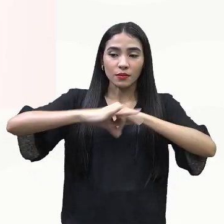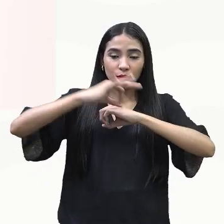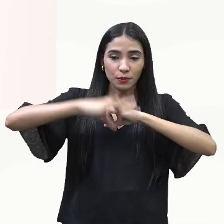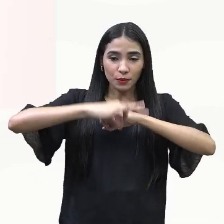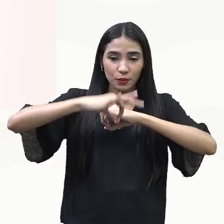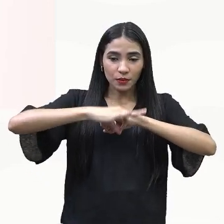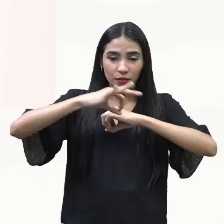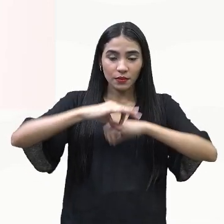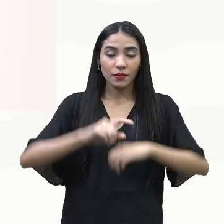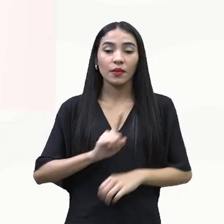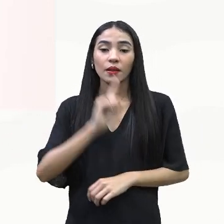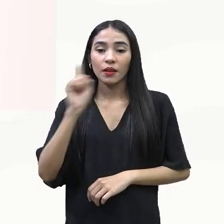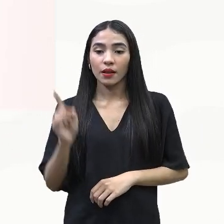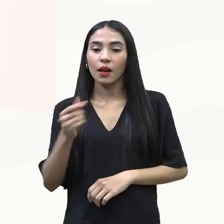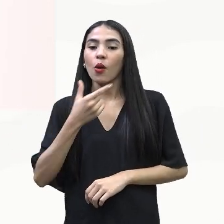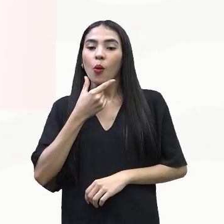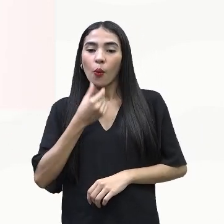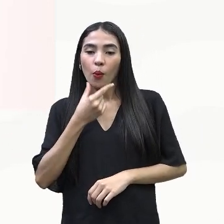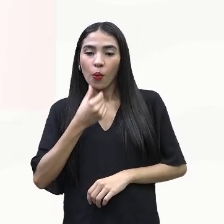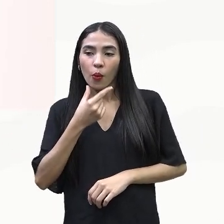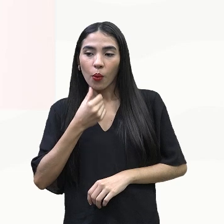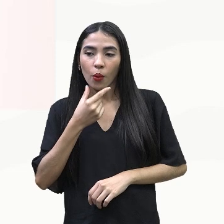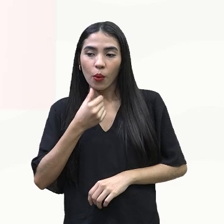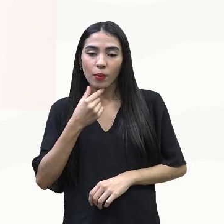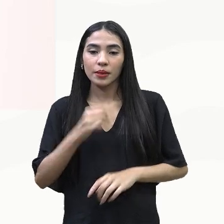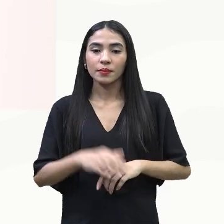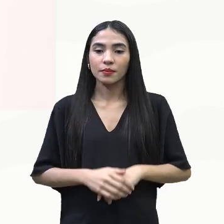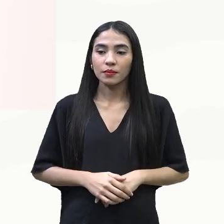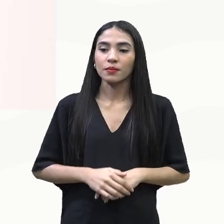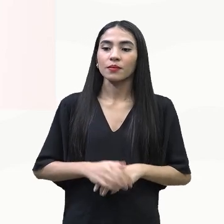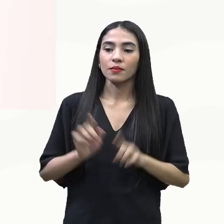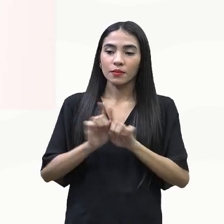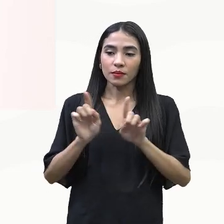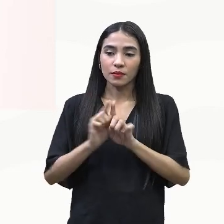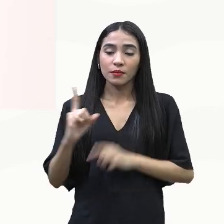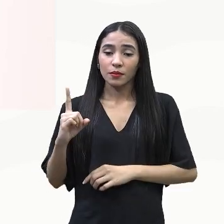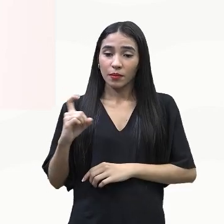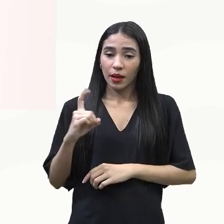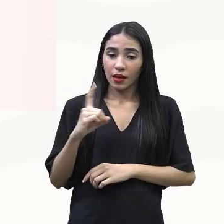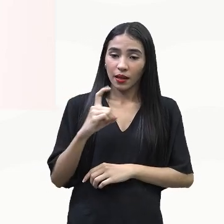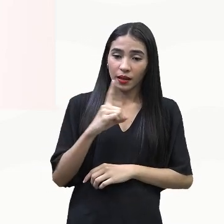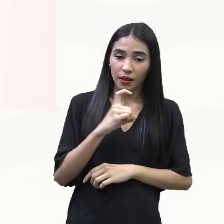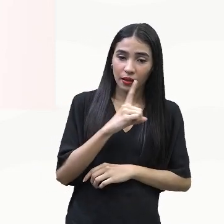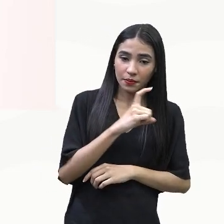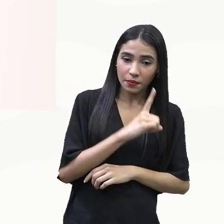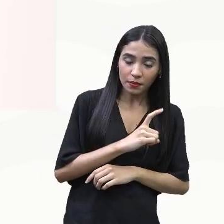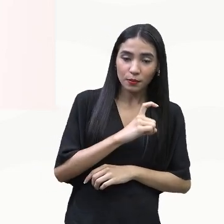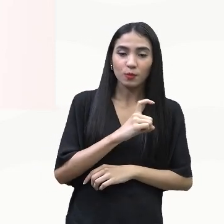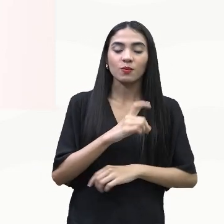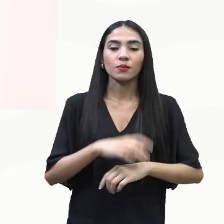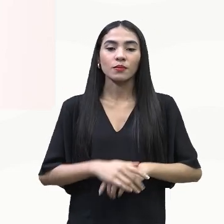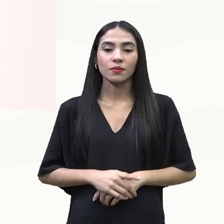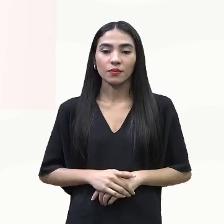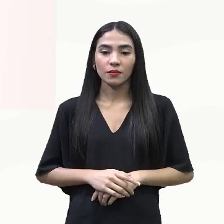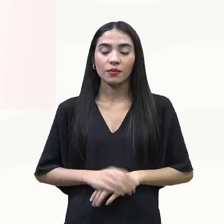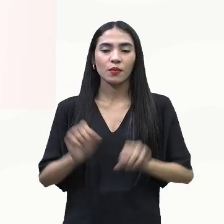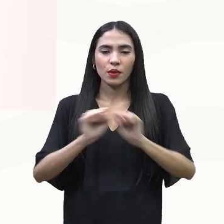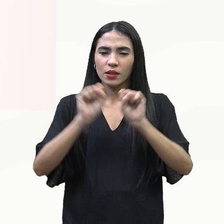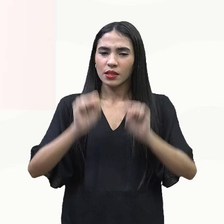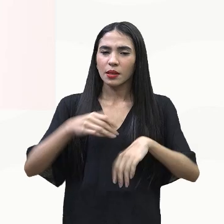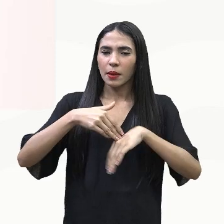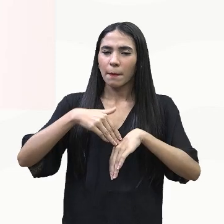a produção de hormônios aqui, de espermatozoide, desculpa, estão aqui nos testículos, né? E o sistema é bem